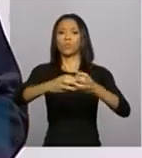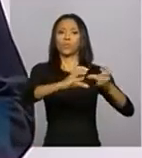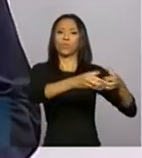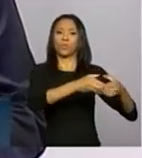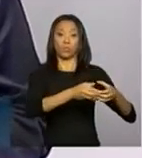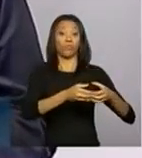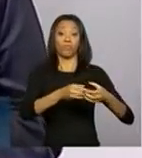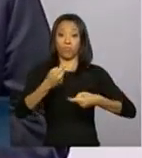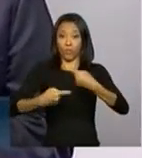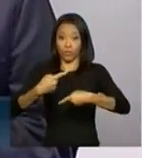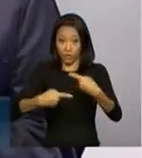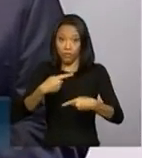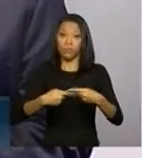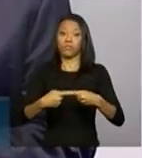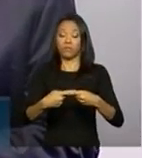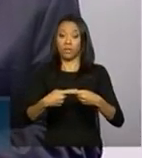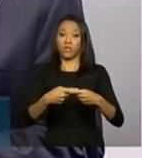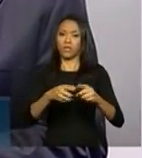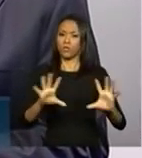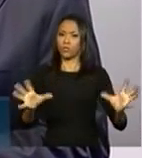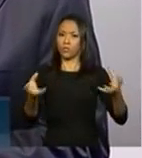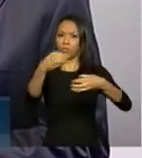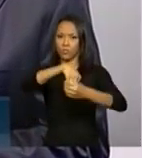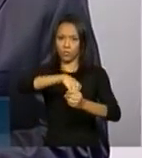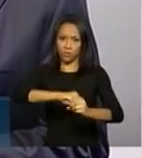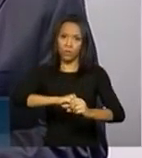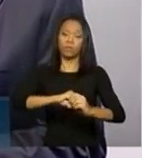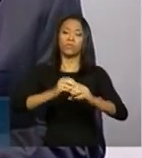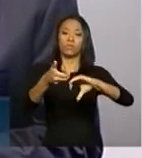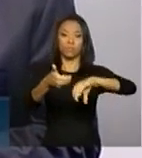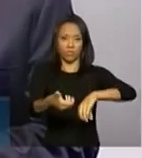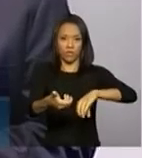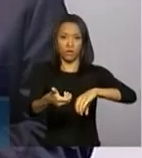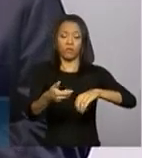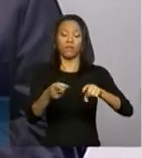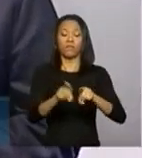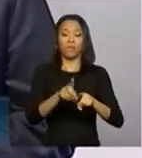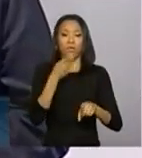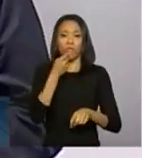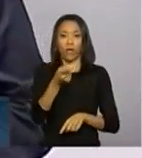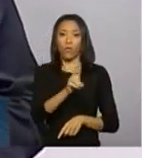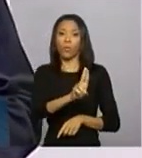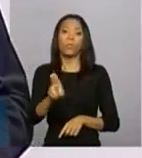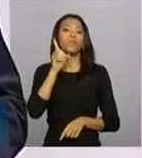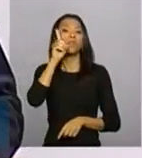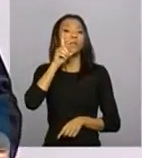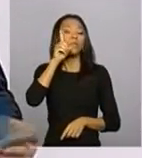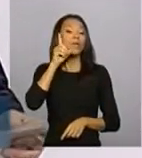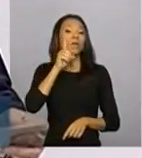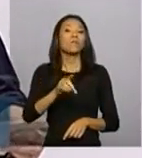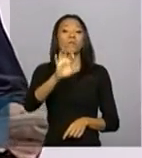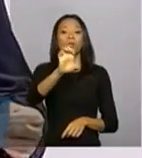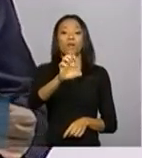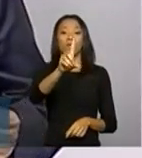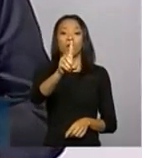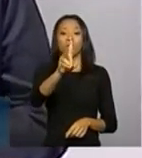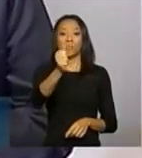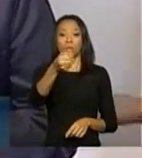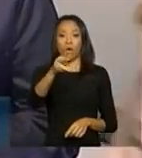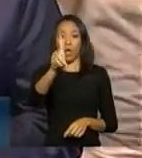que integram o Congresso Nacional e eu faço citando o deputado Eduardo Cunha do PMDB.